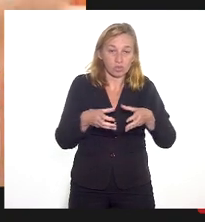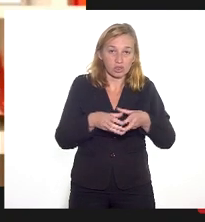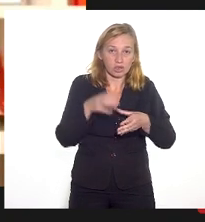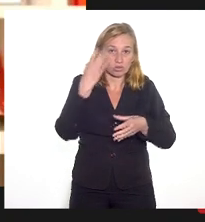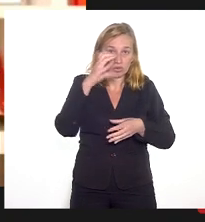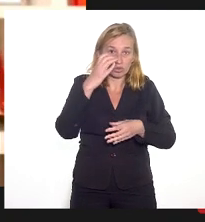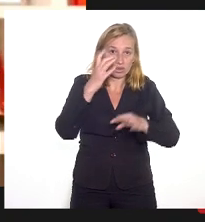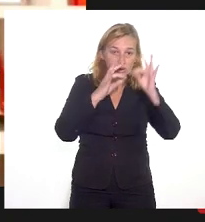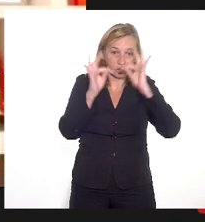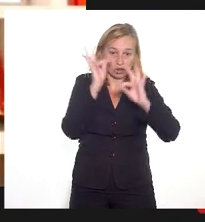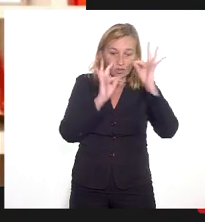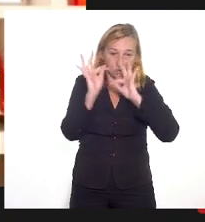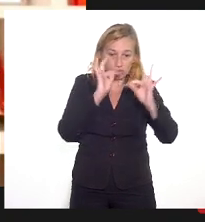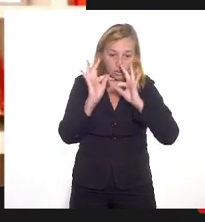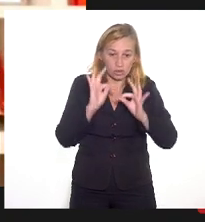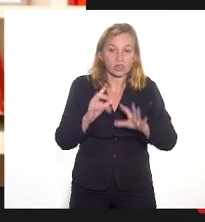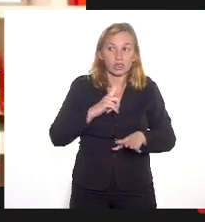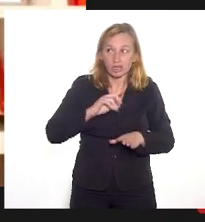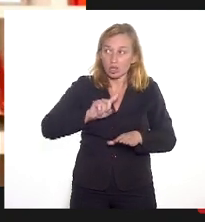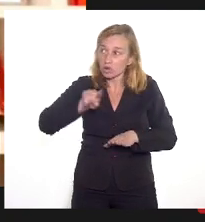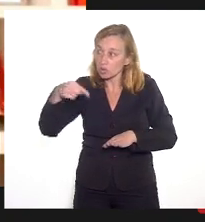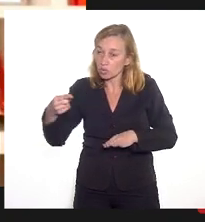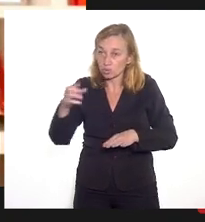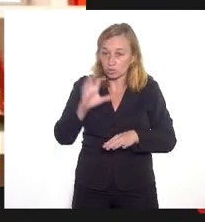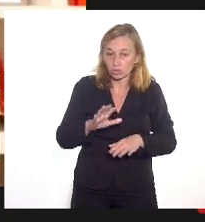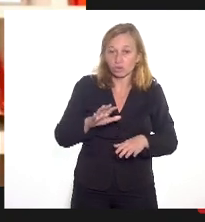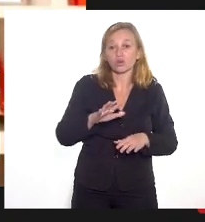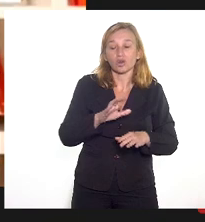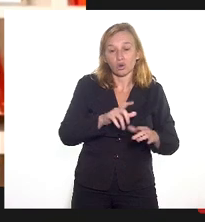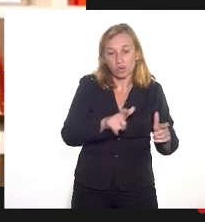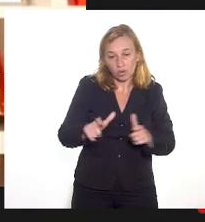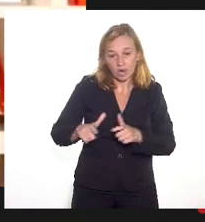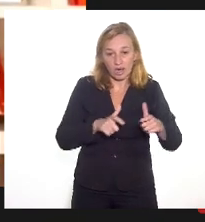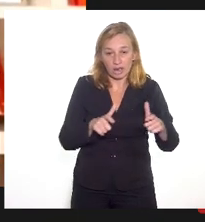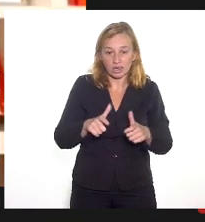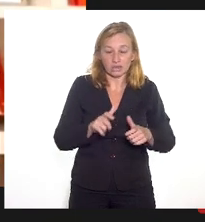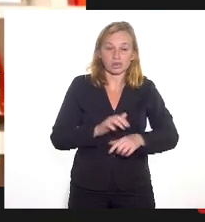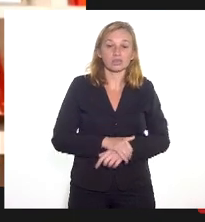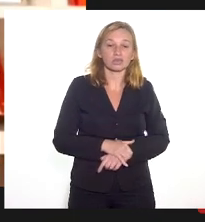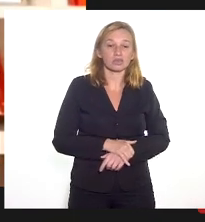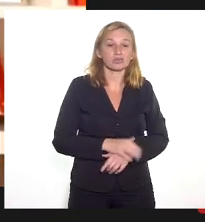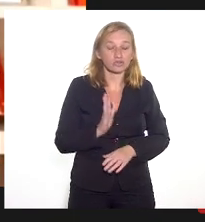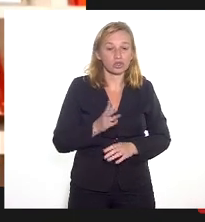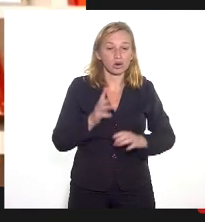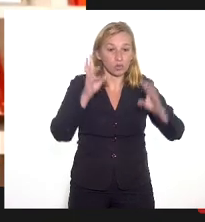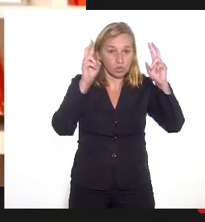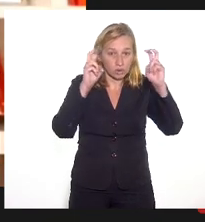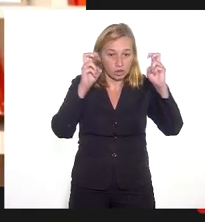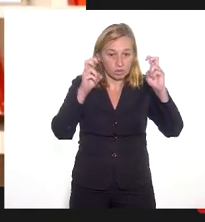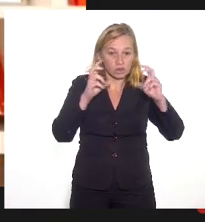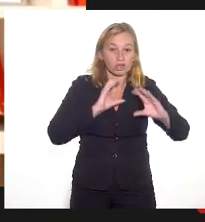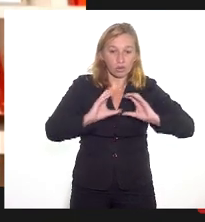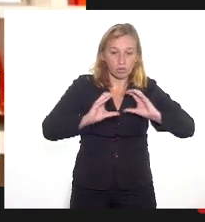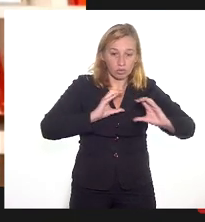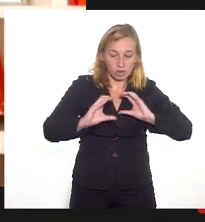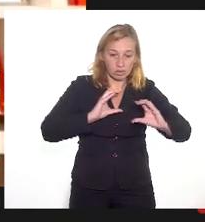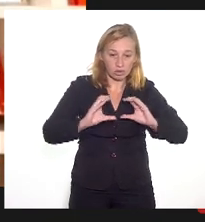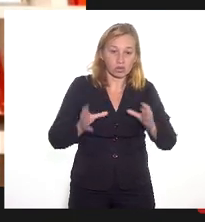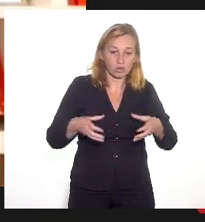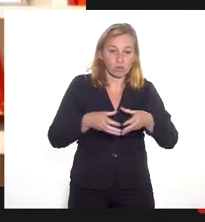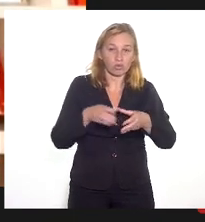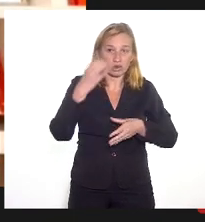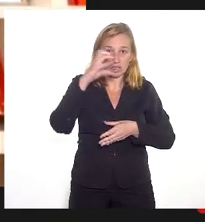outras assembleias legislativas por todo o país. Se tornar oficial, institucionalizado o tema da comunicação na Comissão